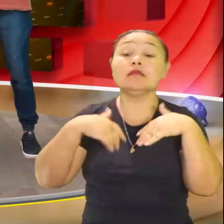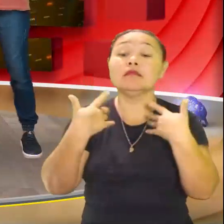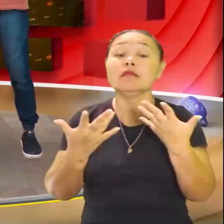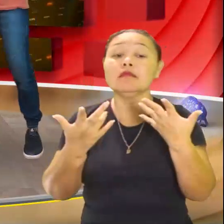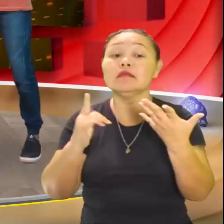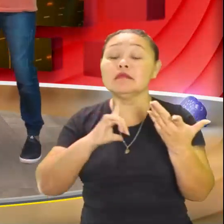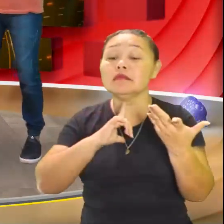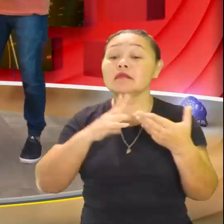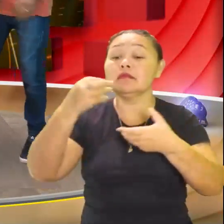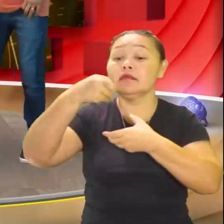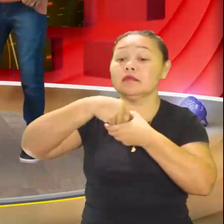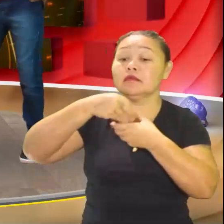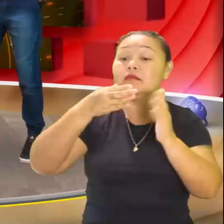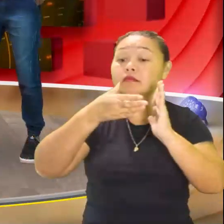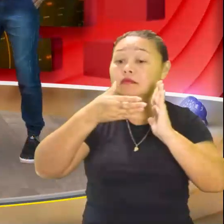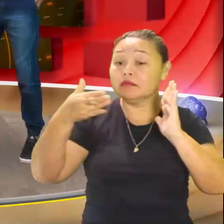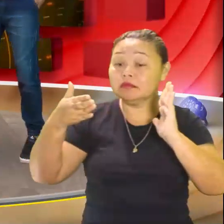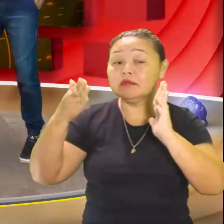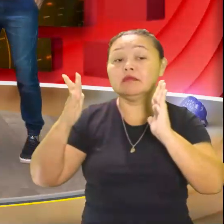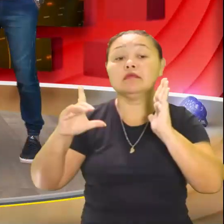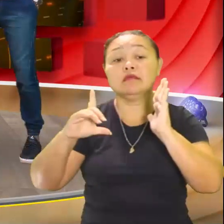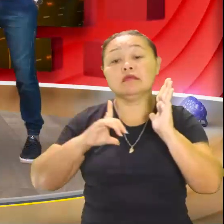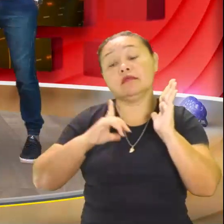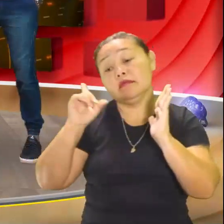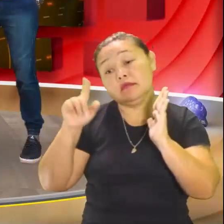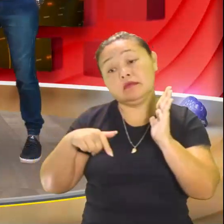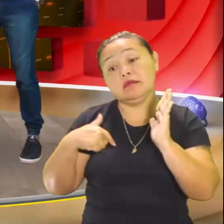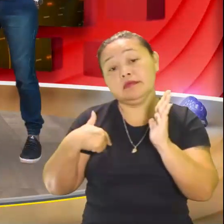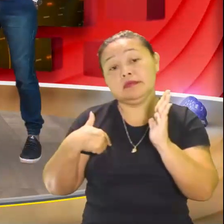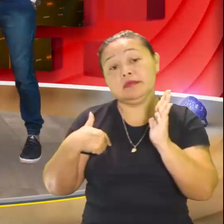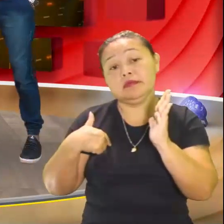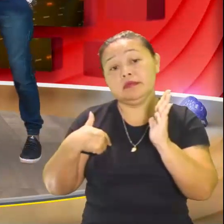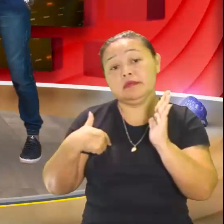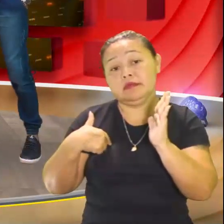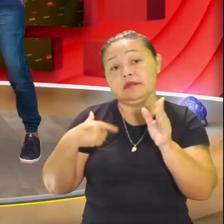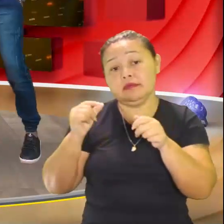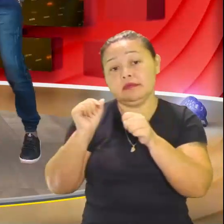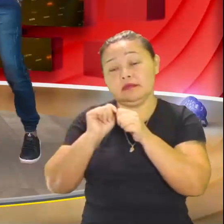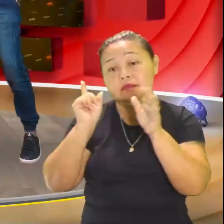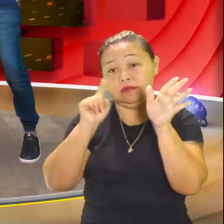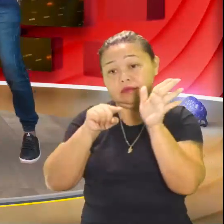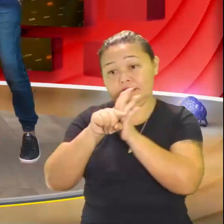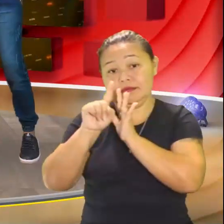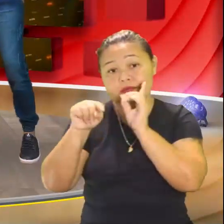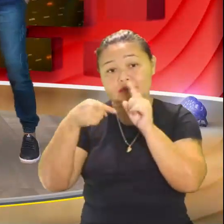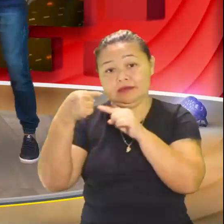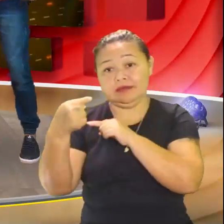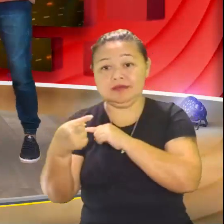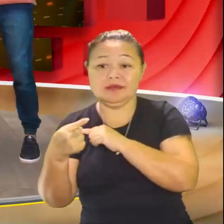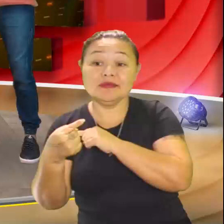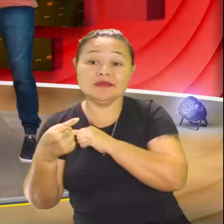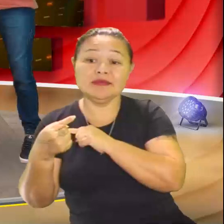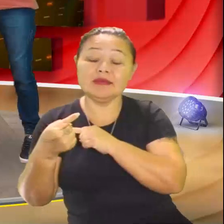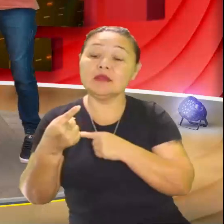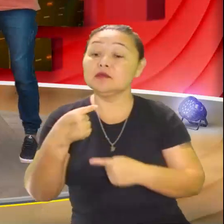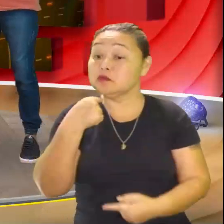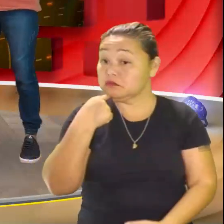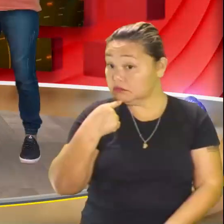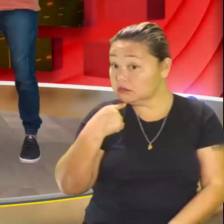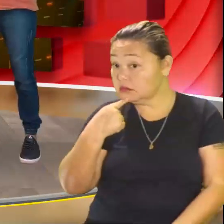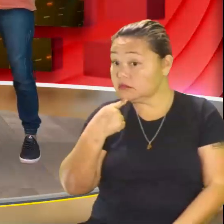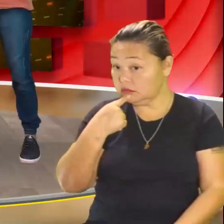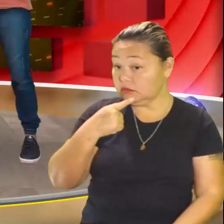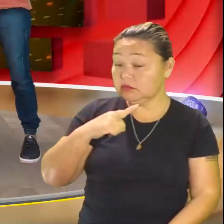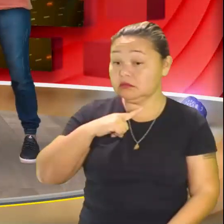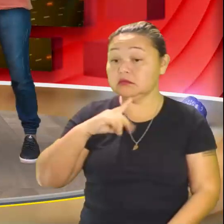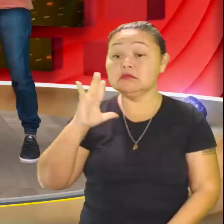depender da equação que está dentro do módulo? Então você fez uma pergunta em cima de outra pergunta. Né? São dúvidas que